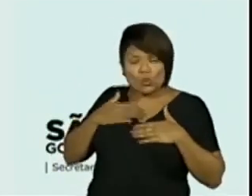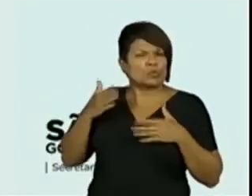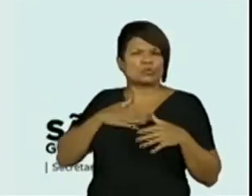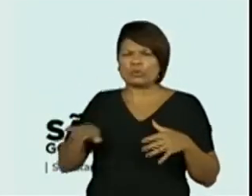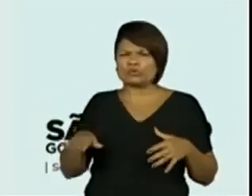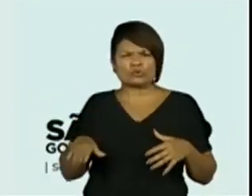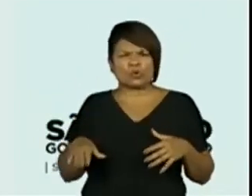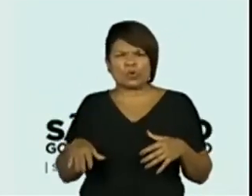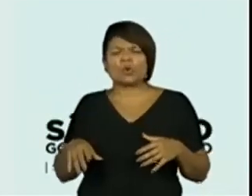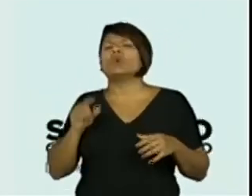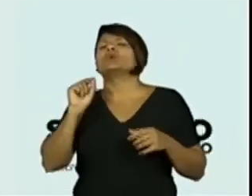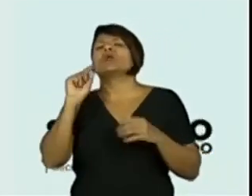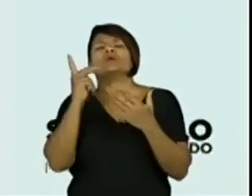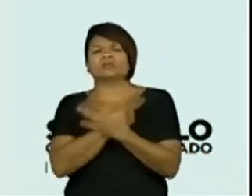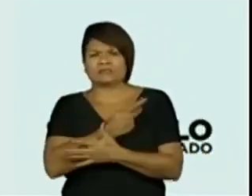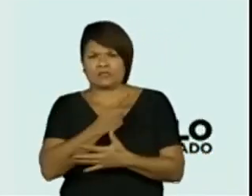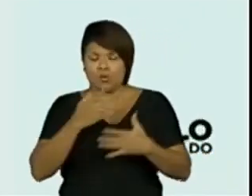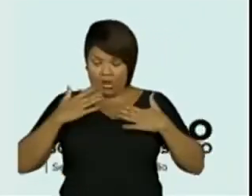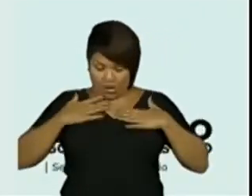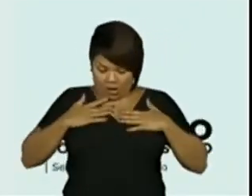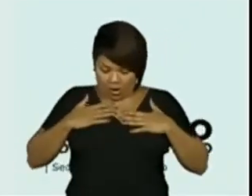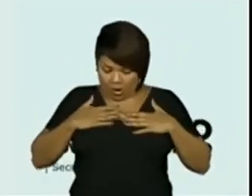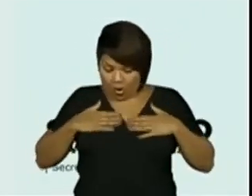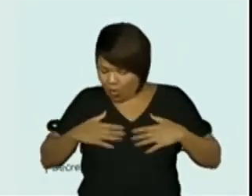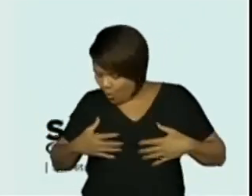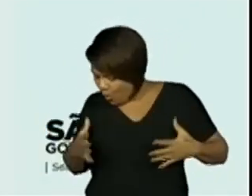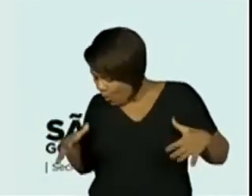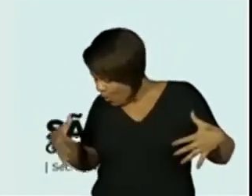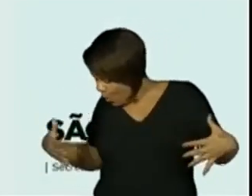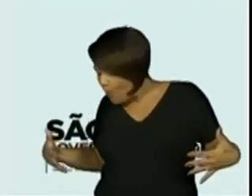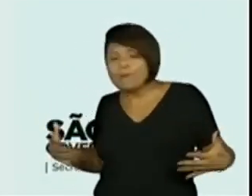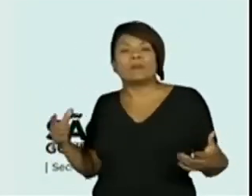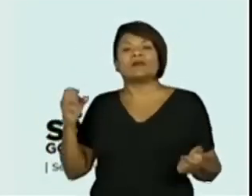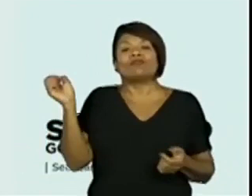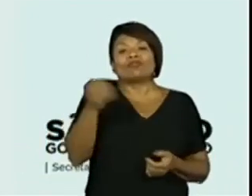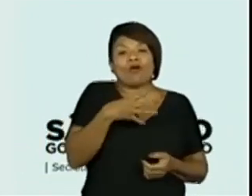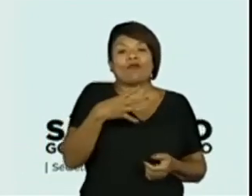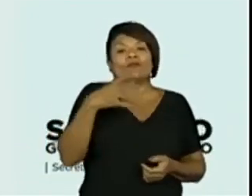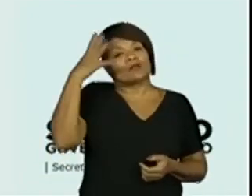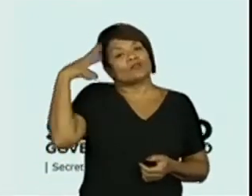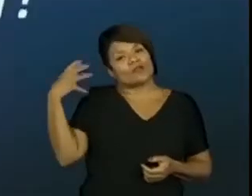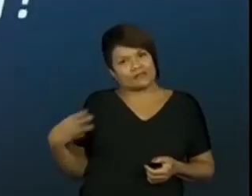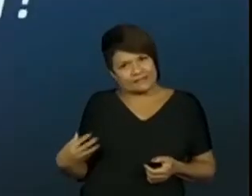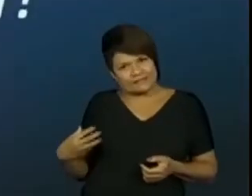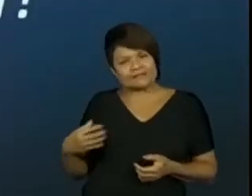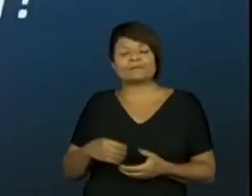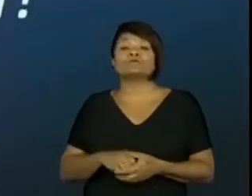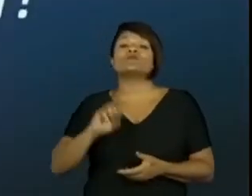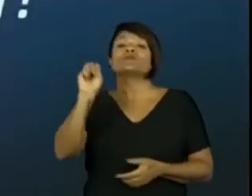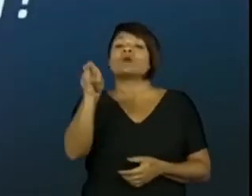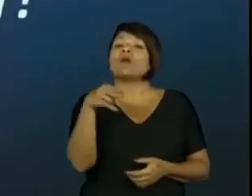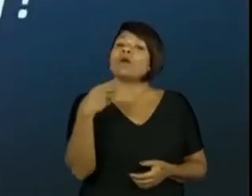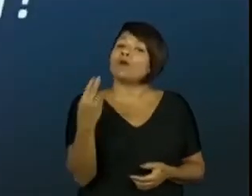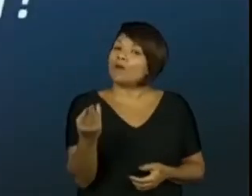Esse título, A Roupa Nova de Doralice. Ou,